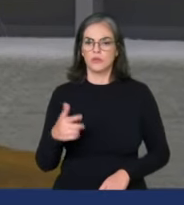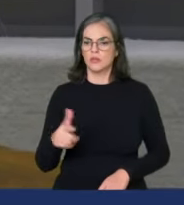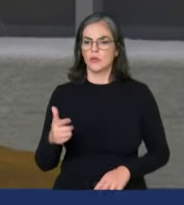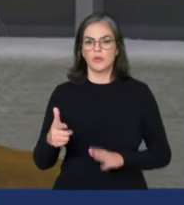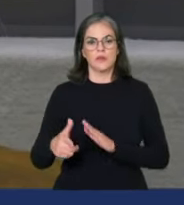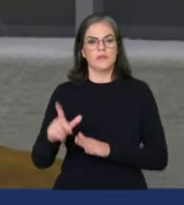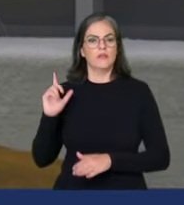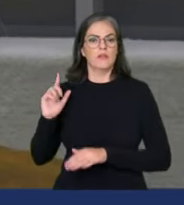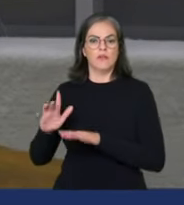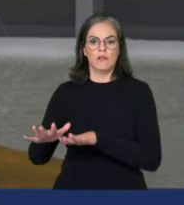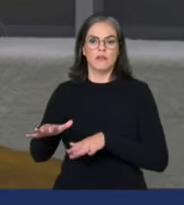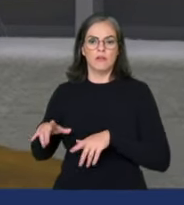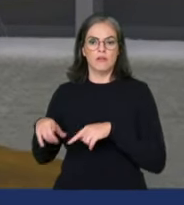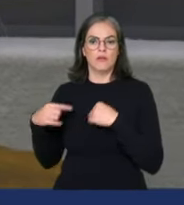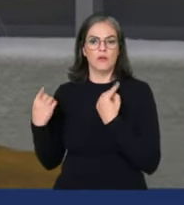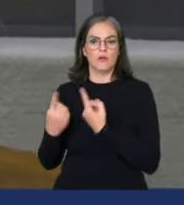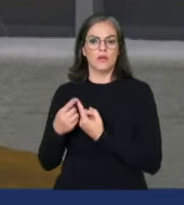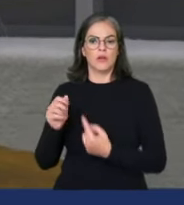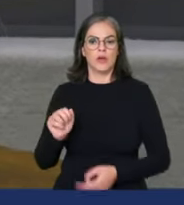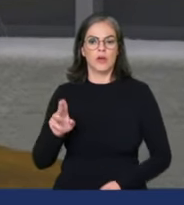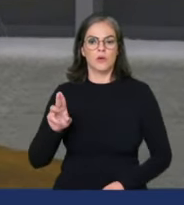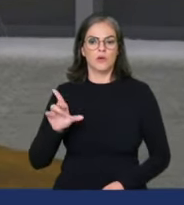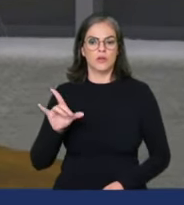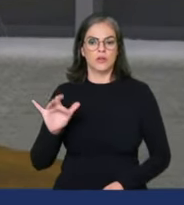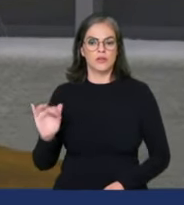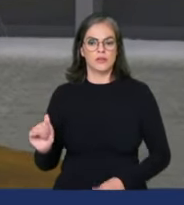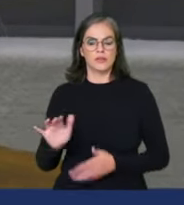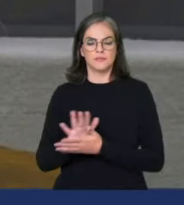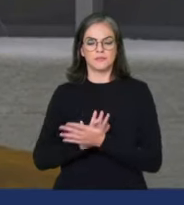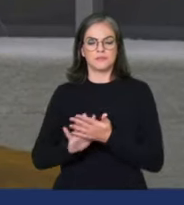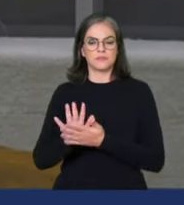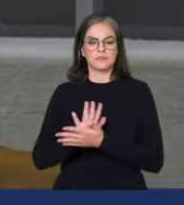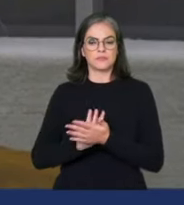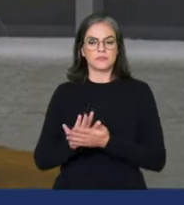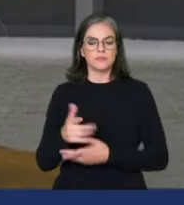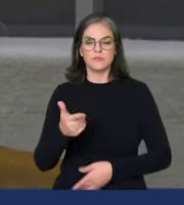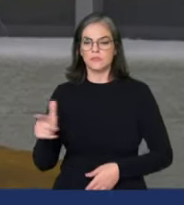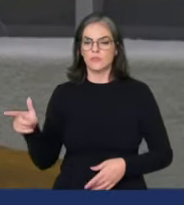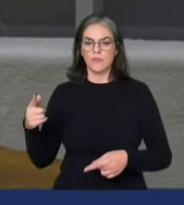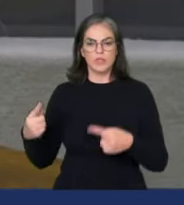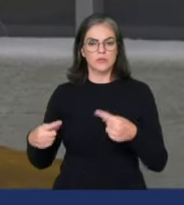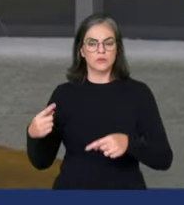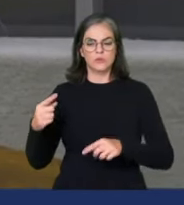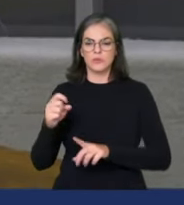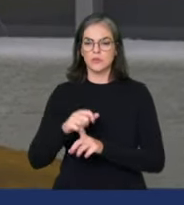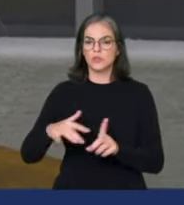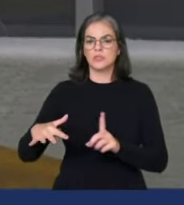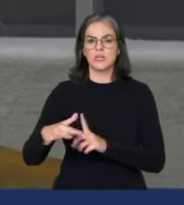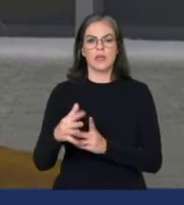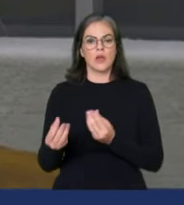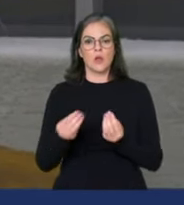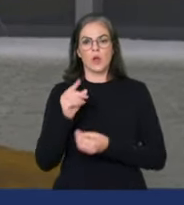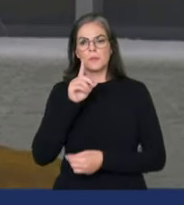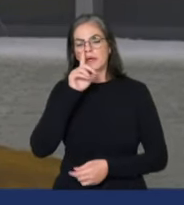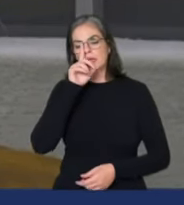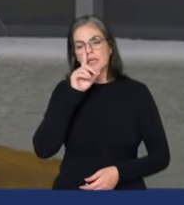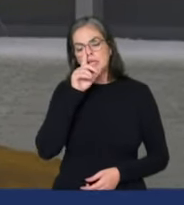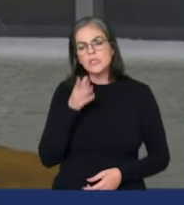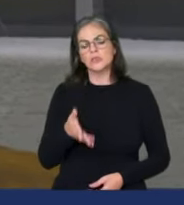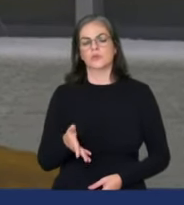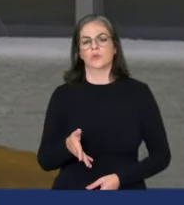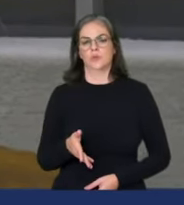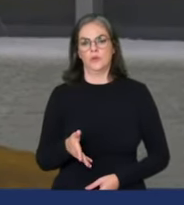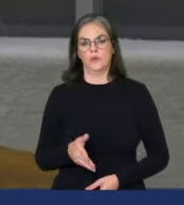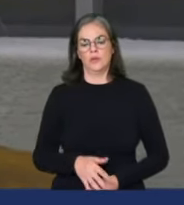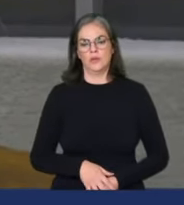pública, sem discutir com a sociedade brasileira os riscos da privatização para o país. Os riscos de formação de